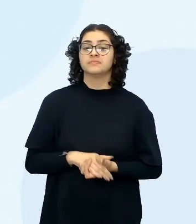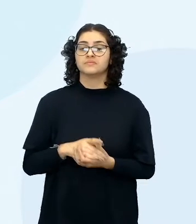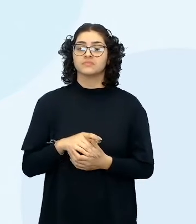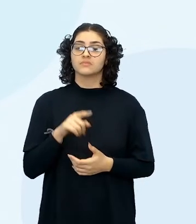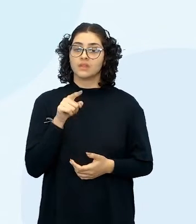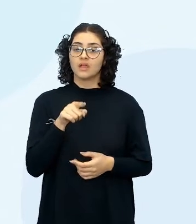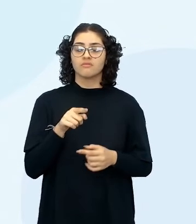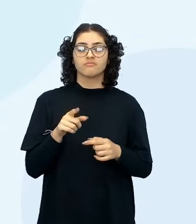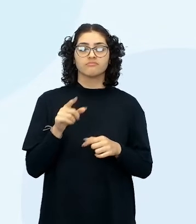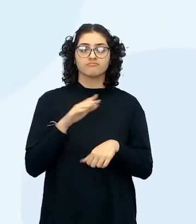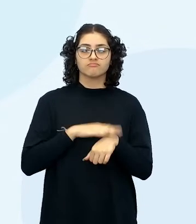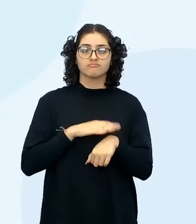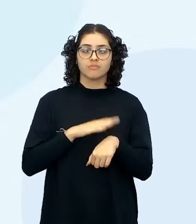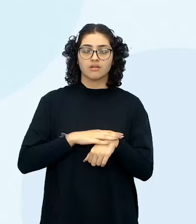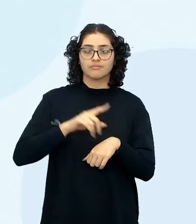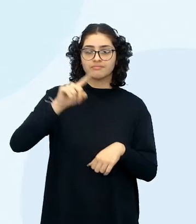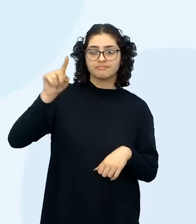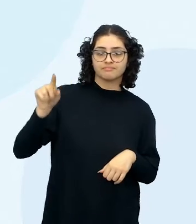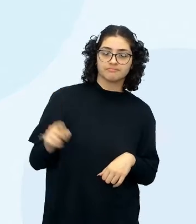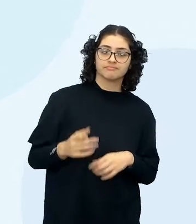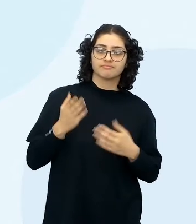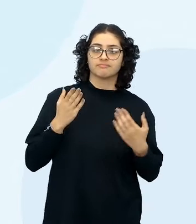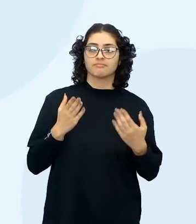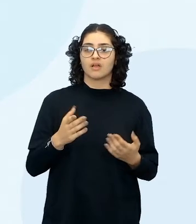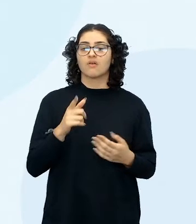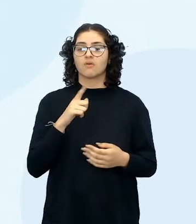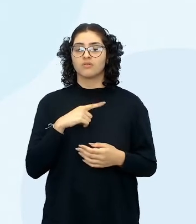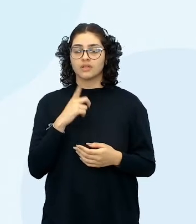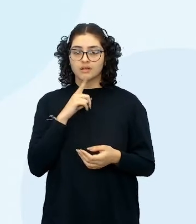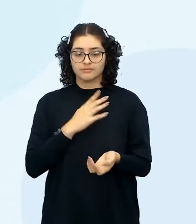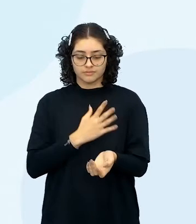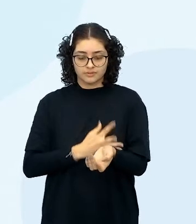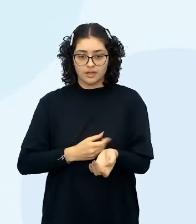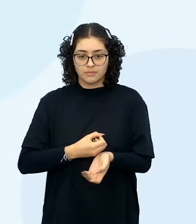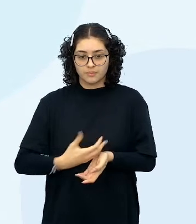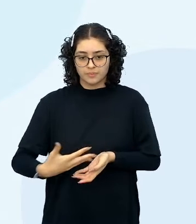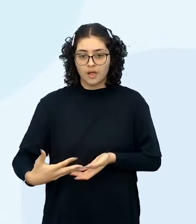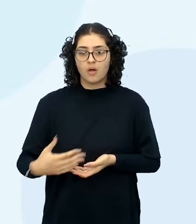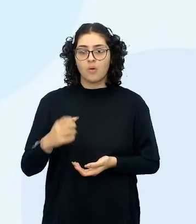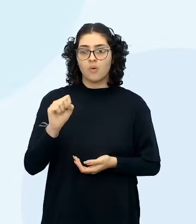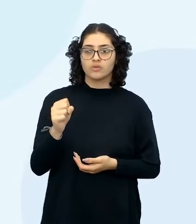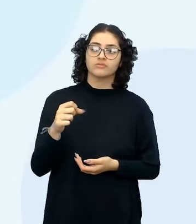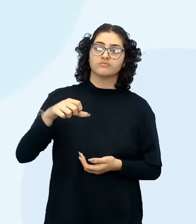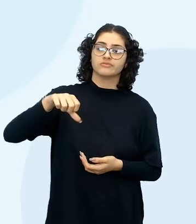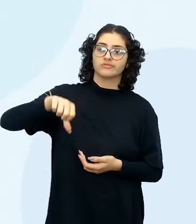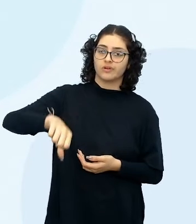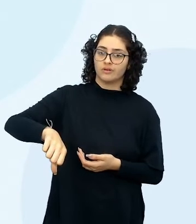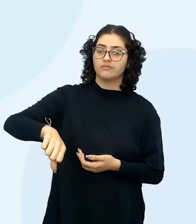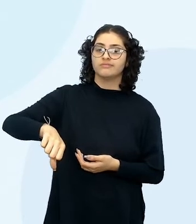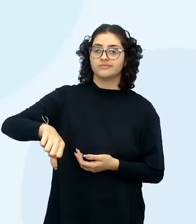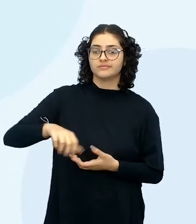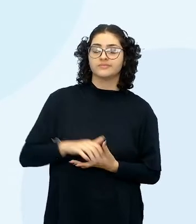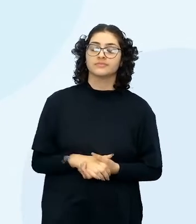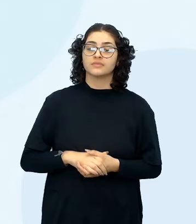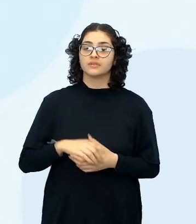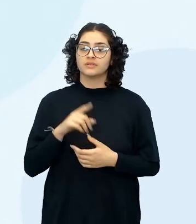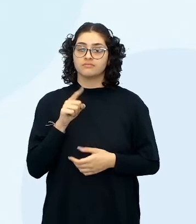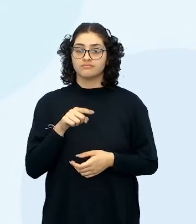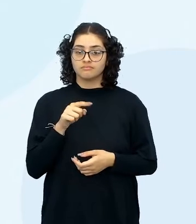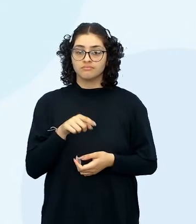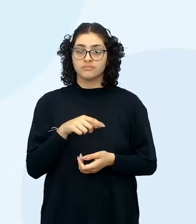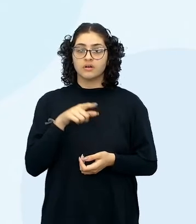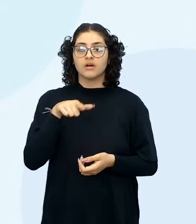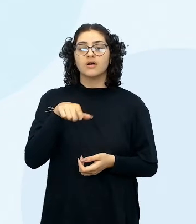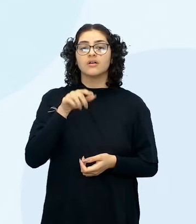eles produzem os fatores de coagulação 8 e 9. O gene F8 produz o fator de